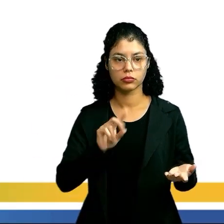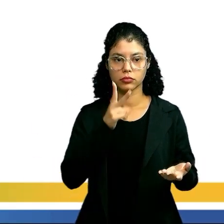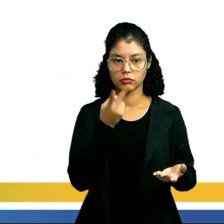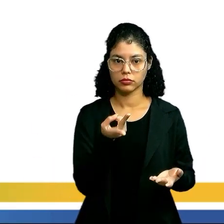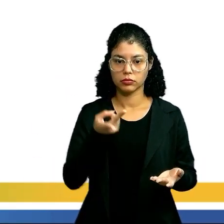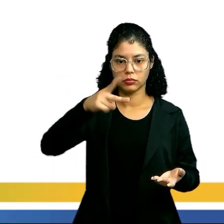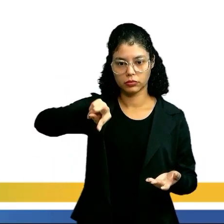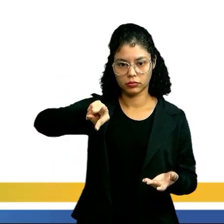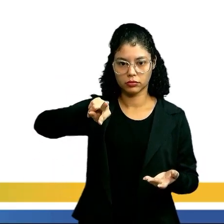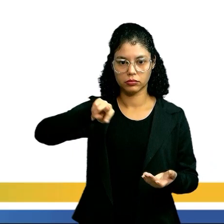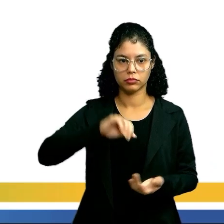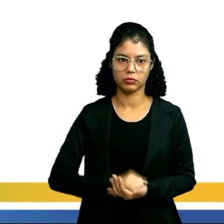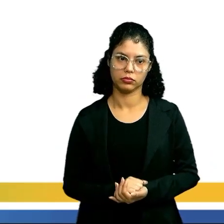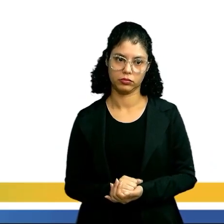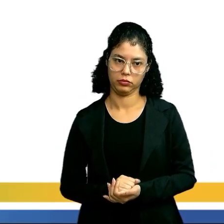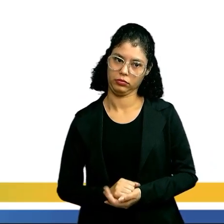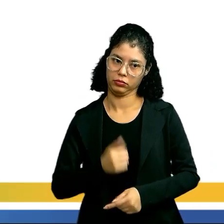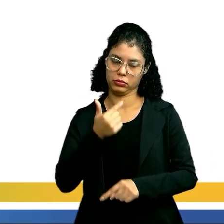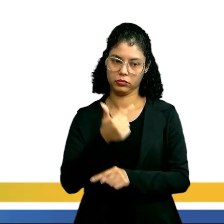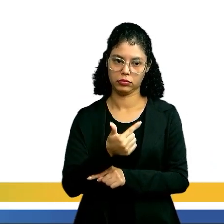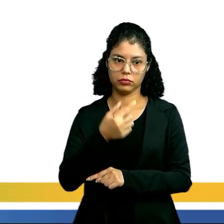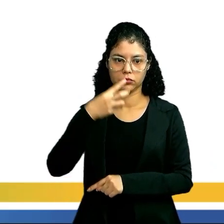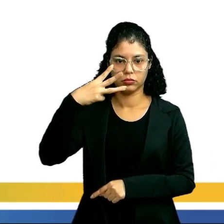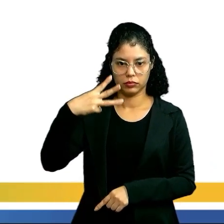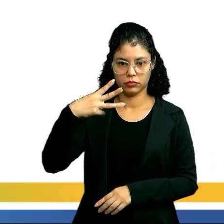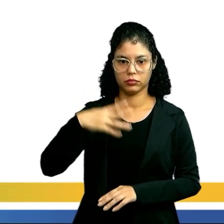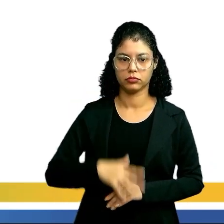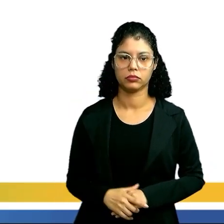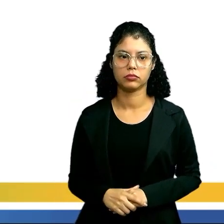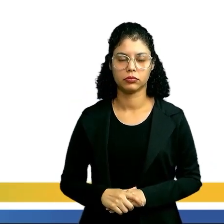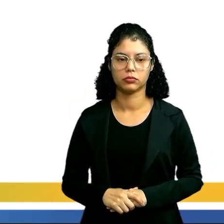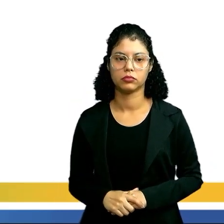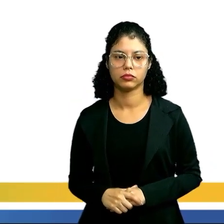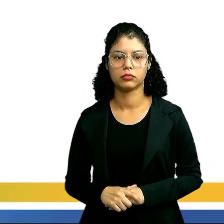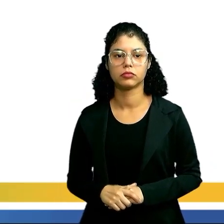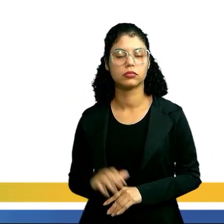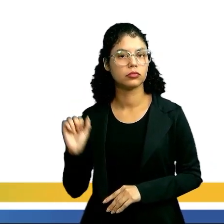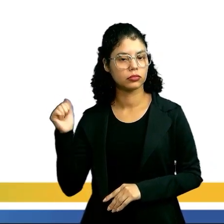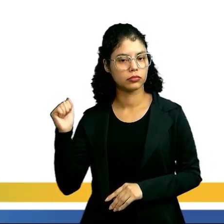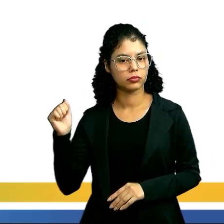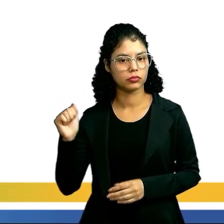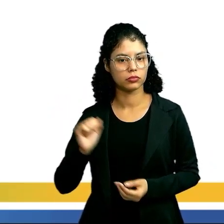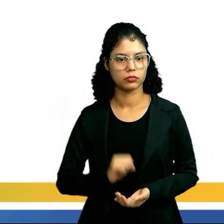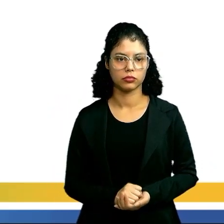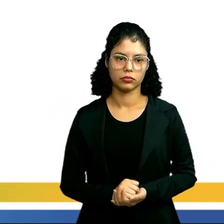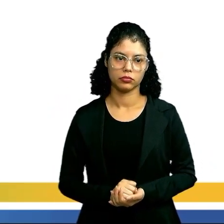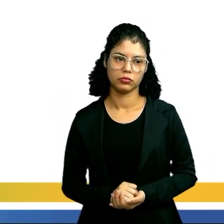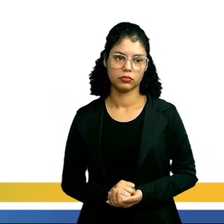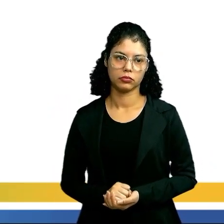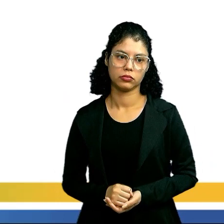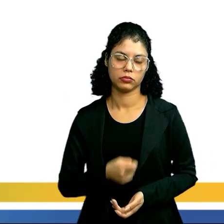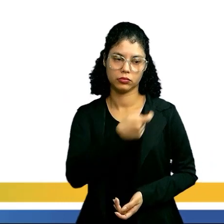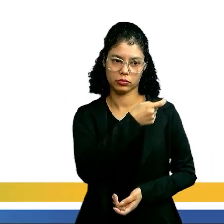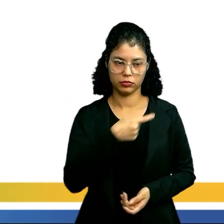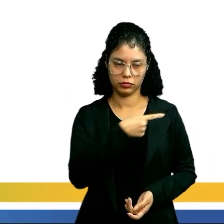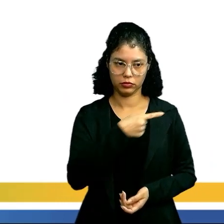2 sobe e o menos desaparece. Olha o que aconteceu. E 2 ao cubo é igual a 8. Se o x é menos 2,